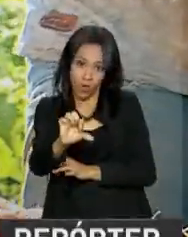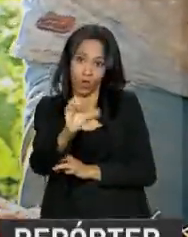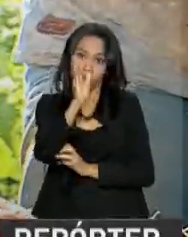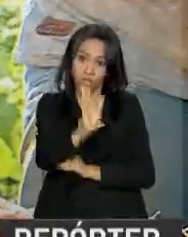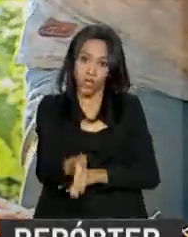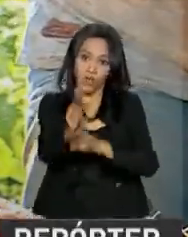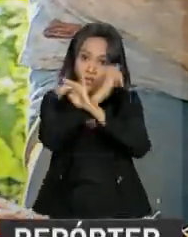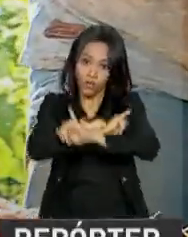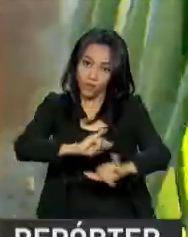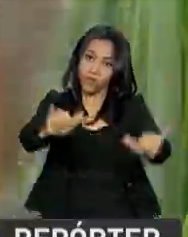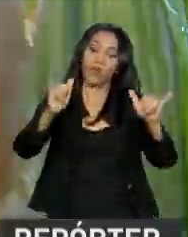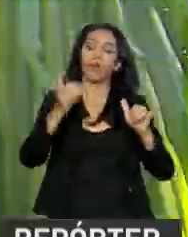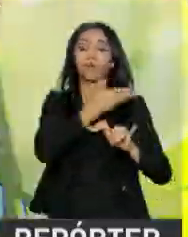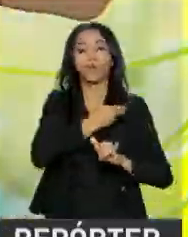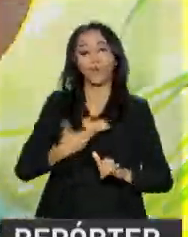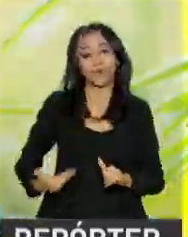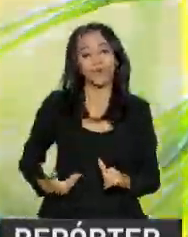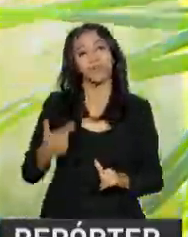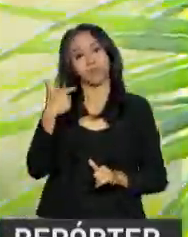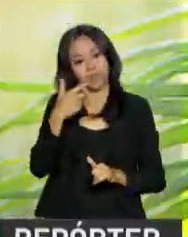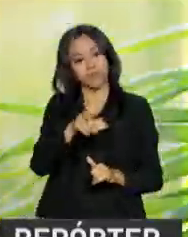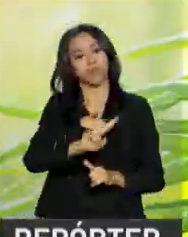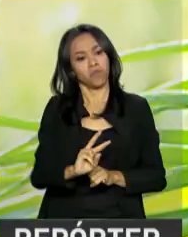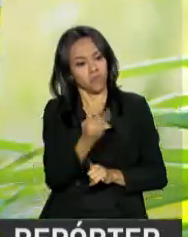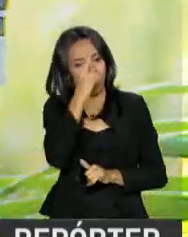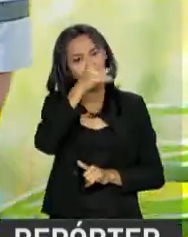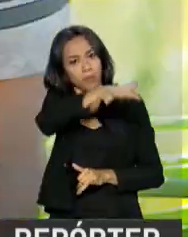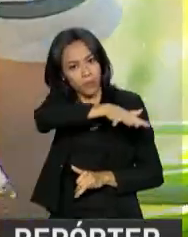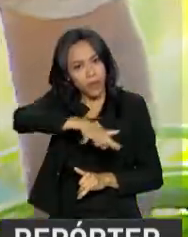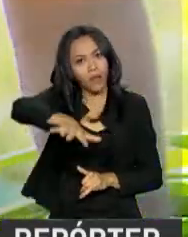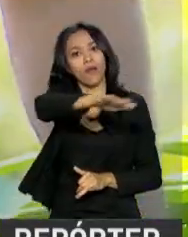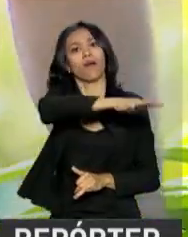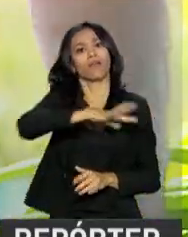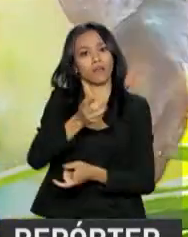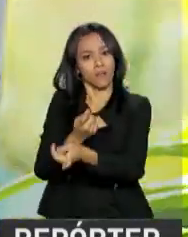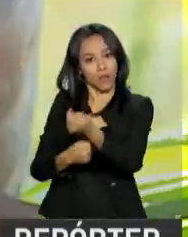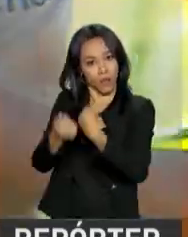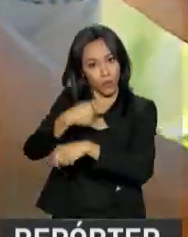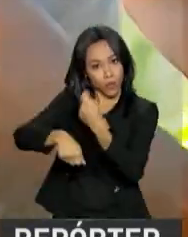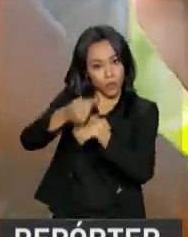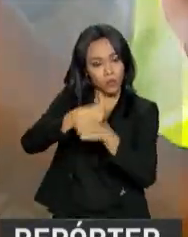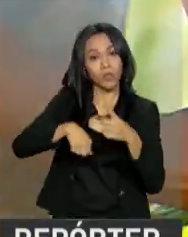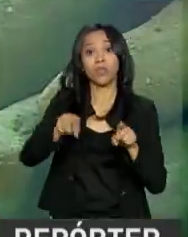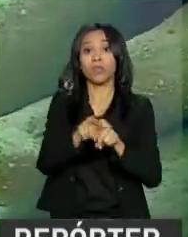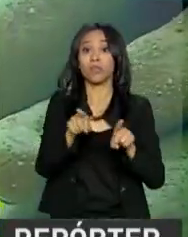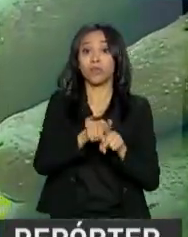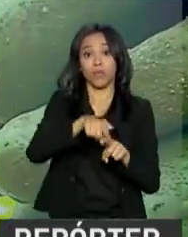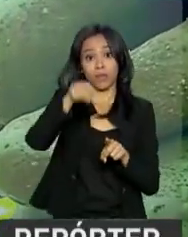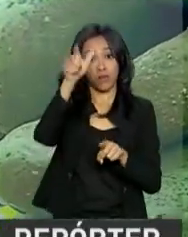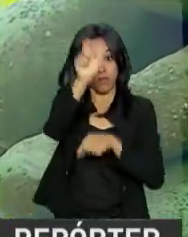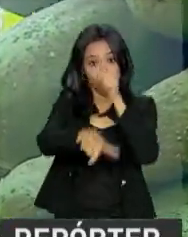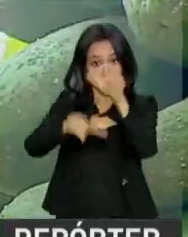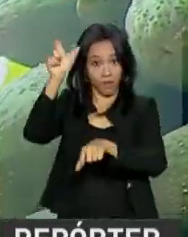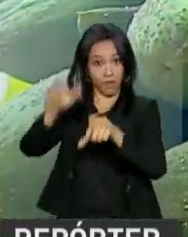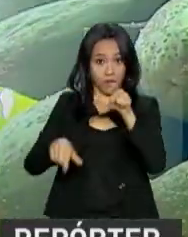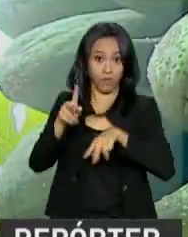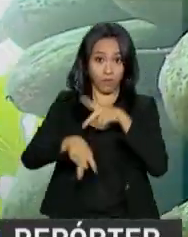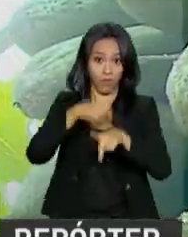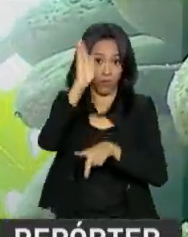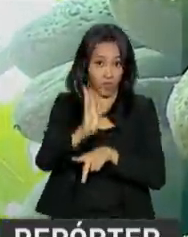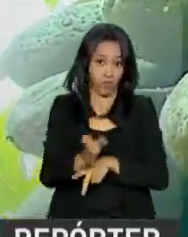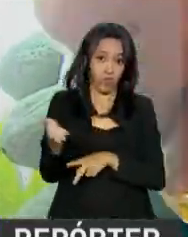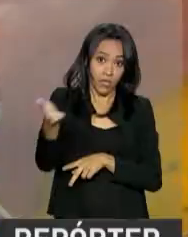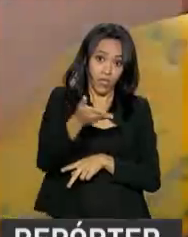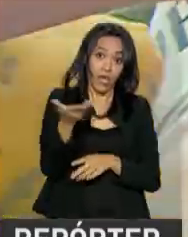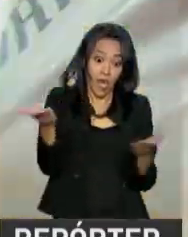como um reconhecimento da importância do setor para a economia ea vida dos brasileiros a colheita que começa a